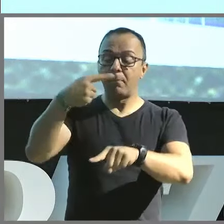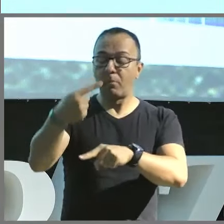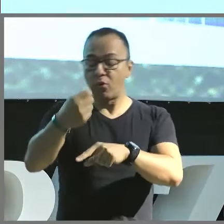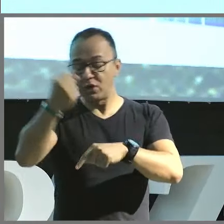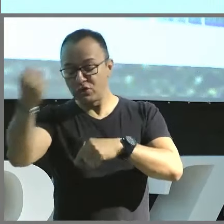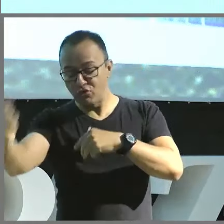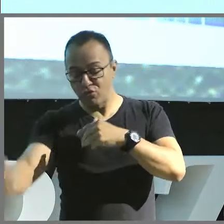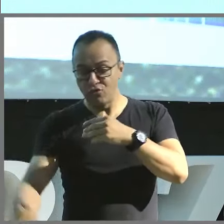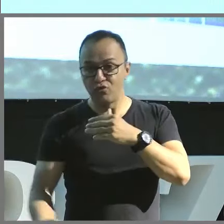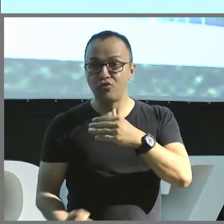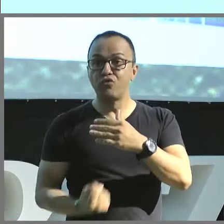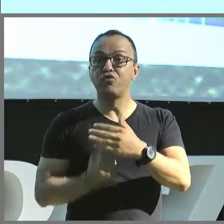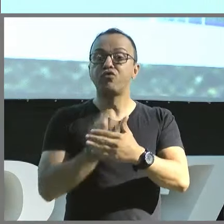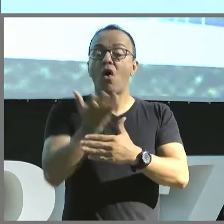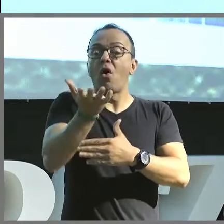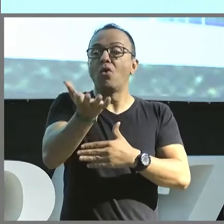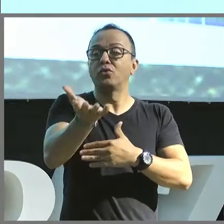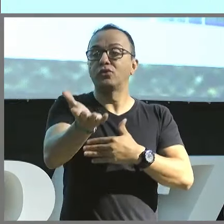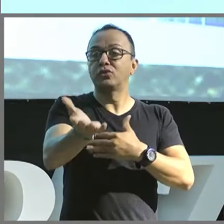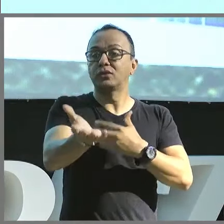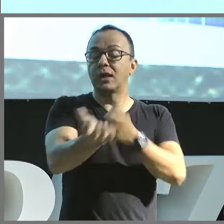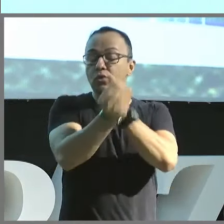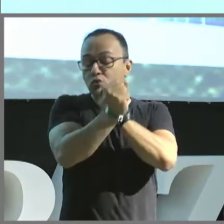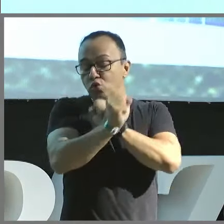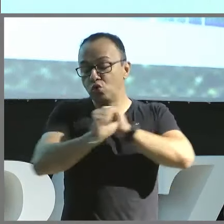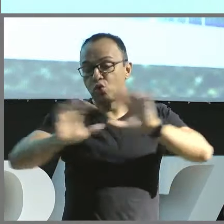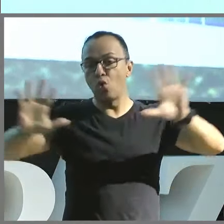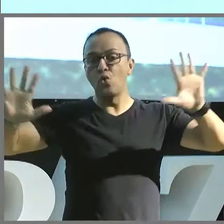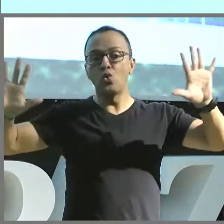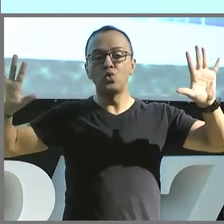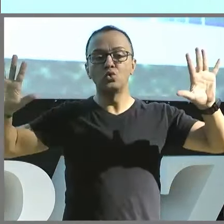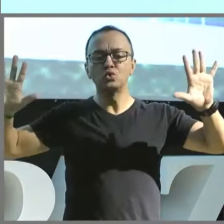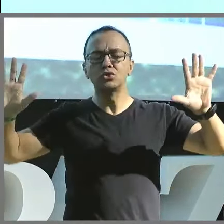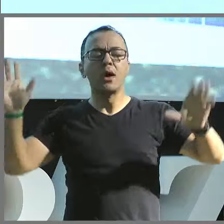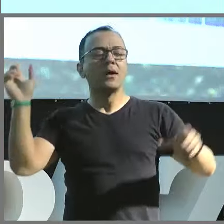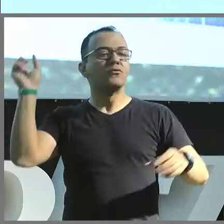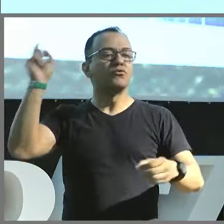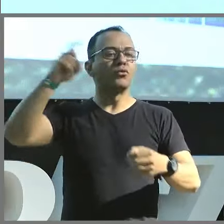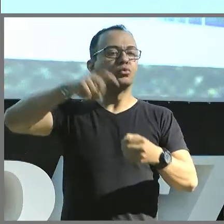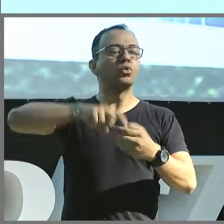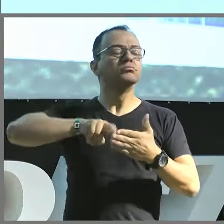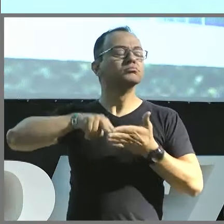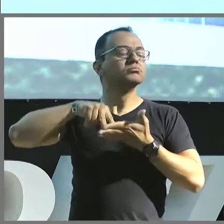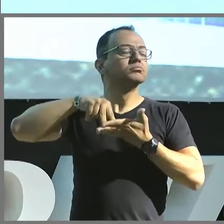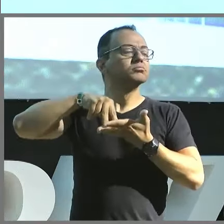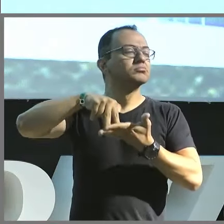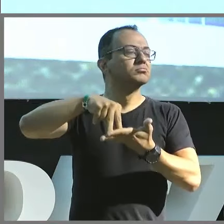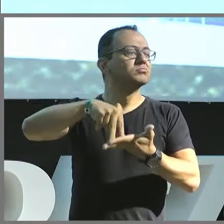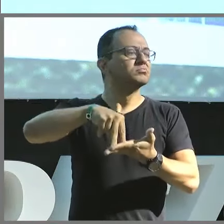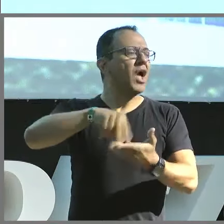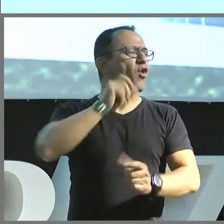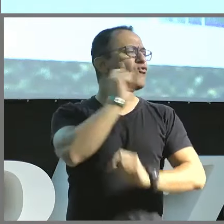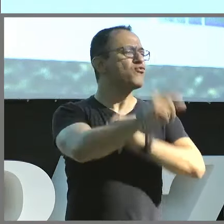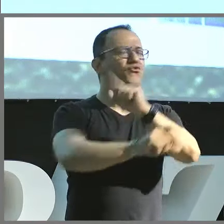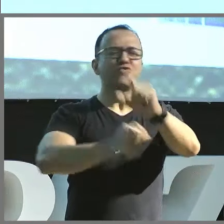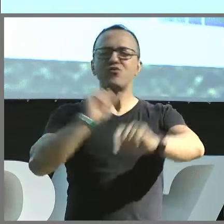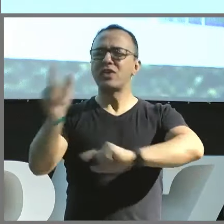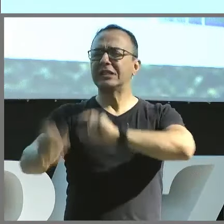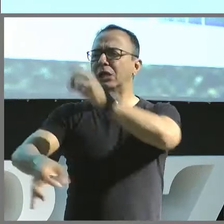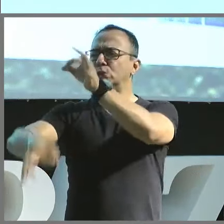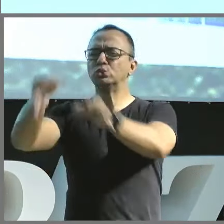nenhuma queixa, não ofendeu a mãe de ninguém, não xingou os